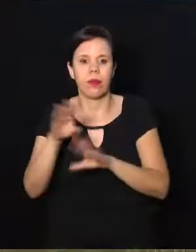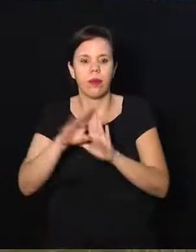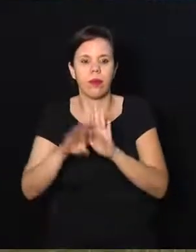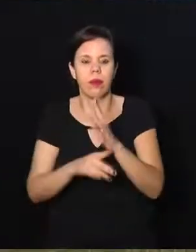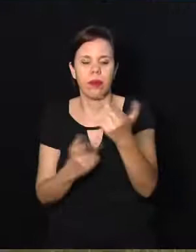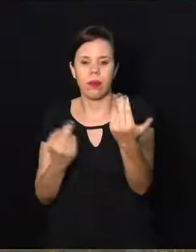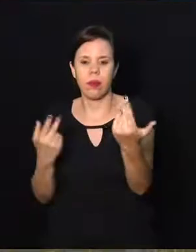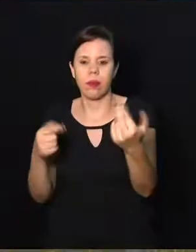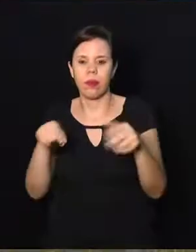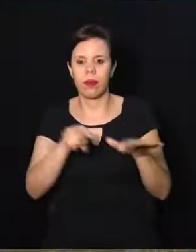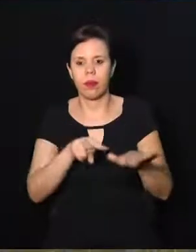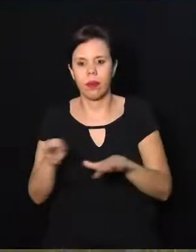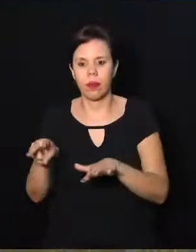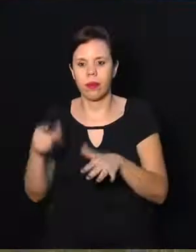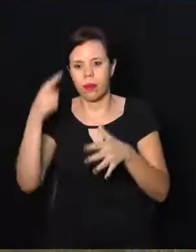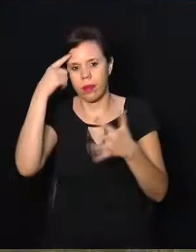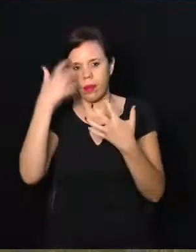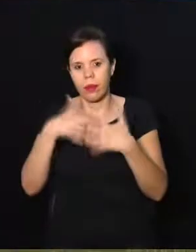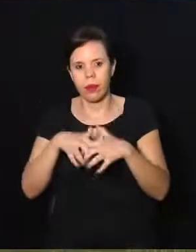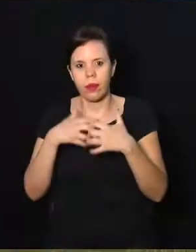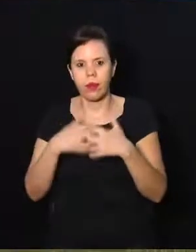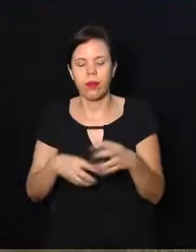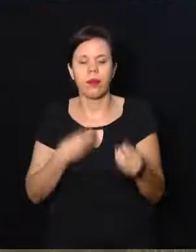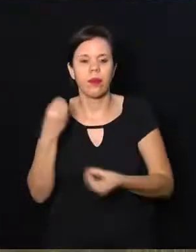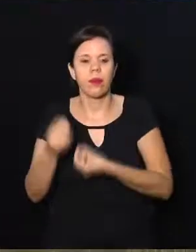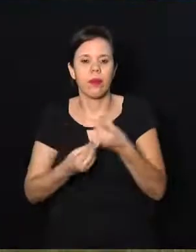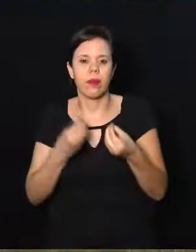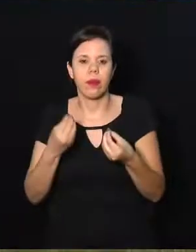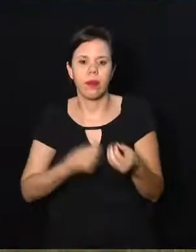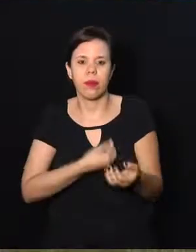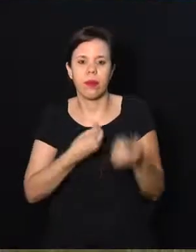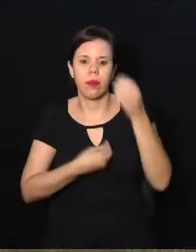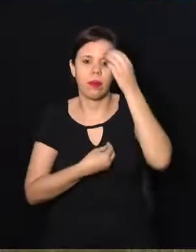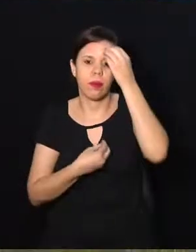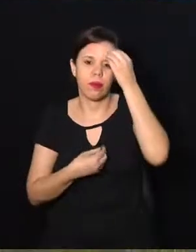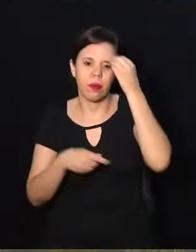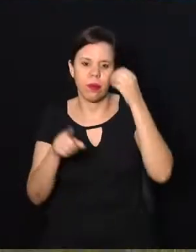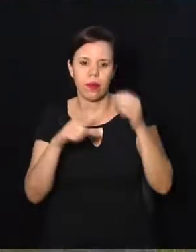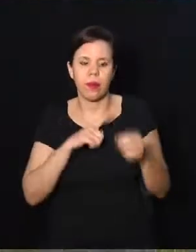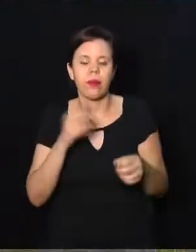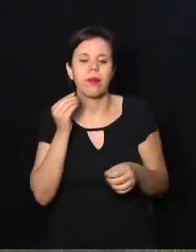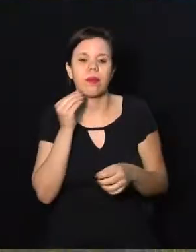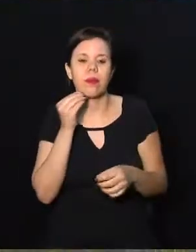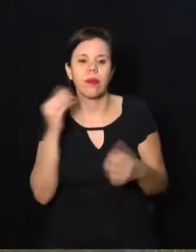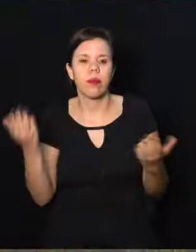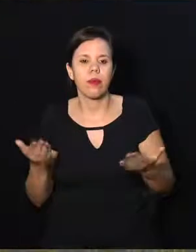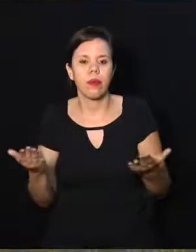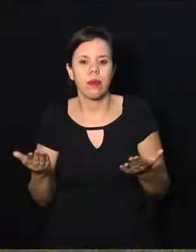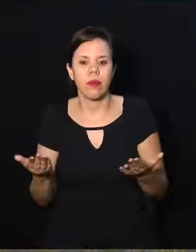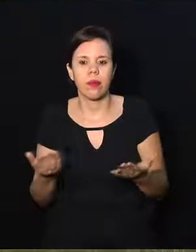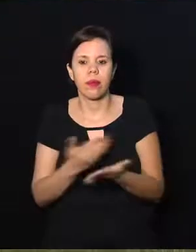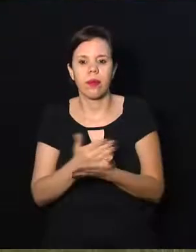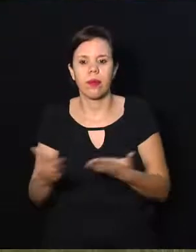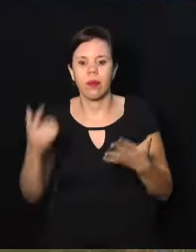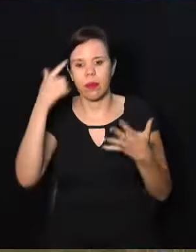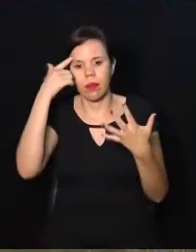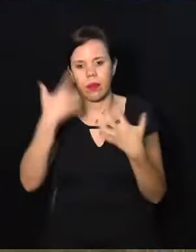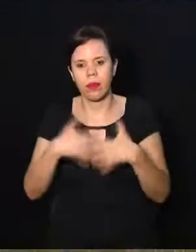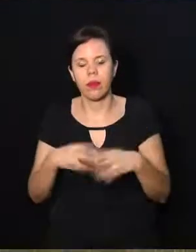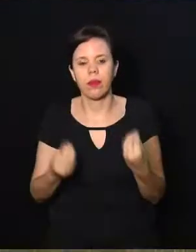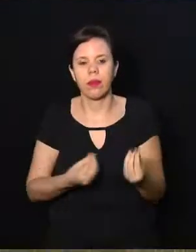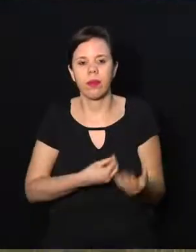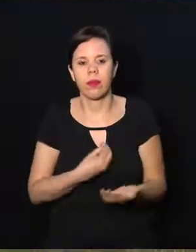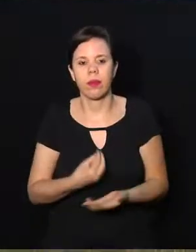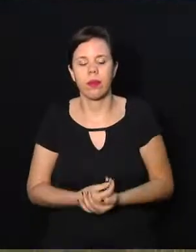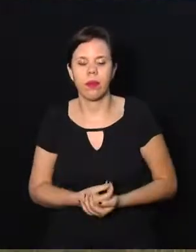Uma semana dessa para nós refletirmos como está a nossa vida. E você tem essa chance hoje de começar a refletir como está a sua